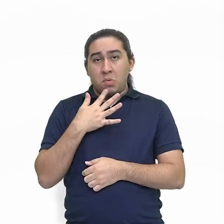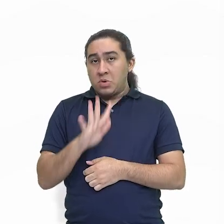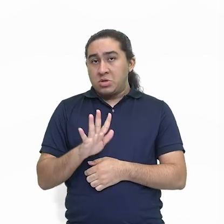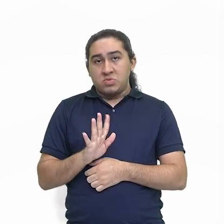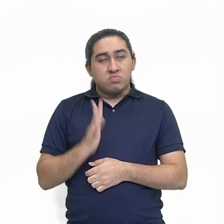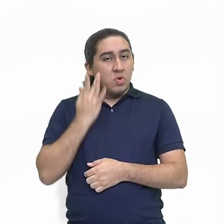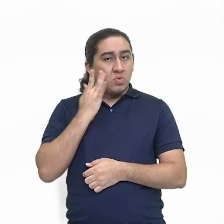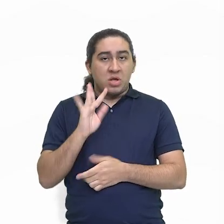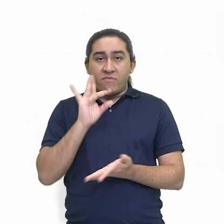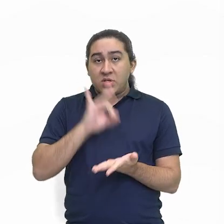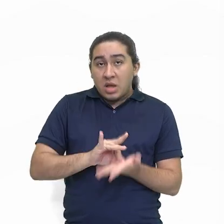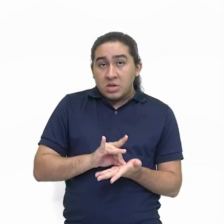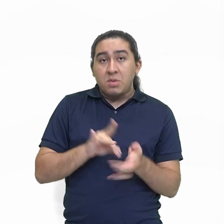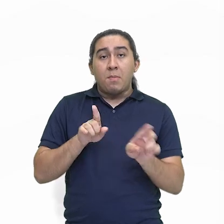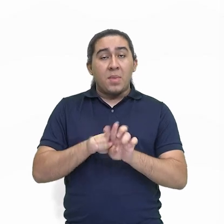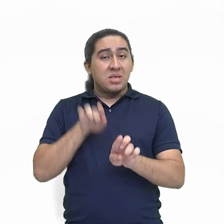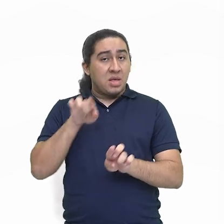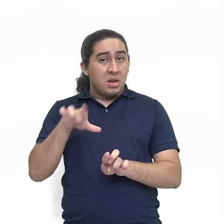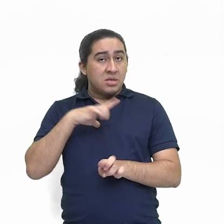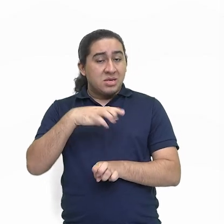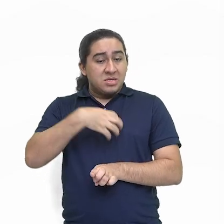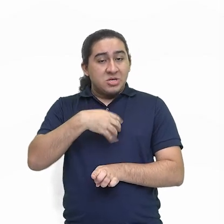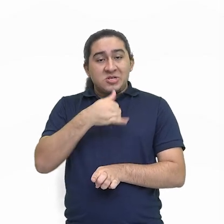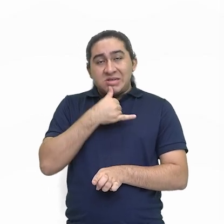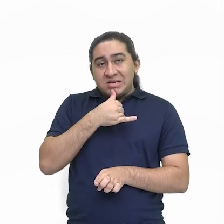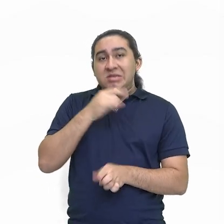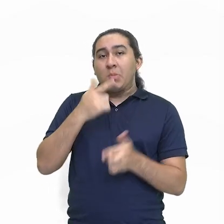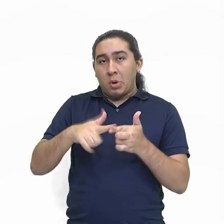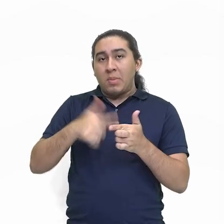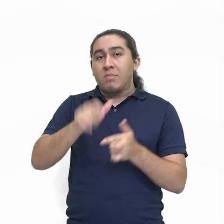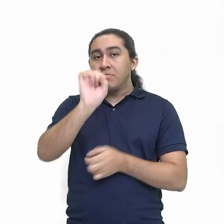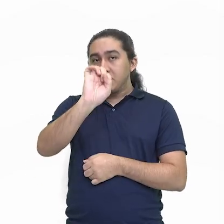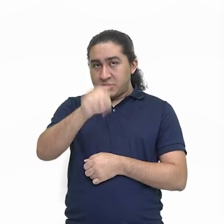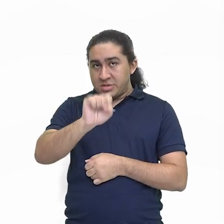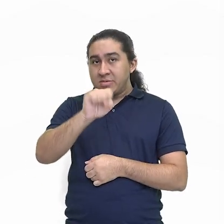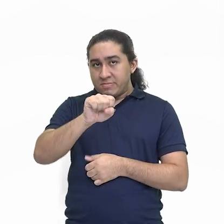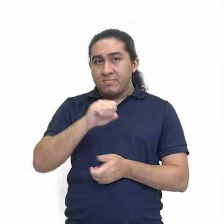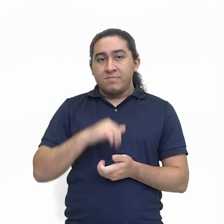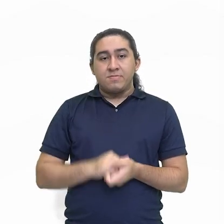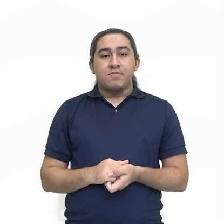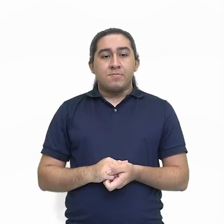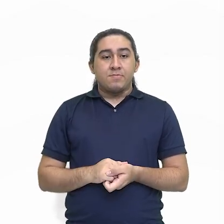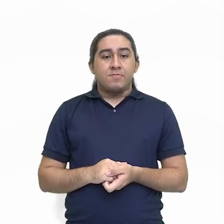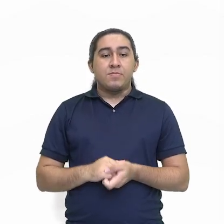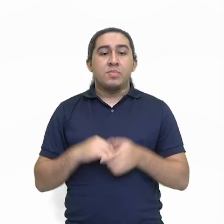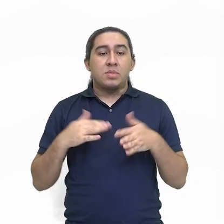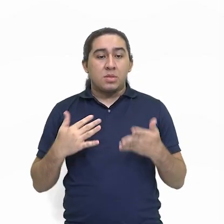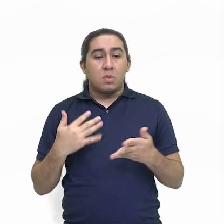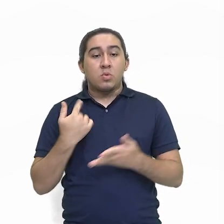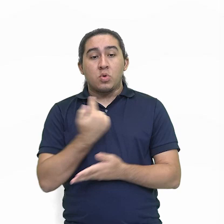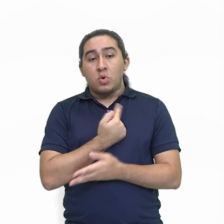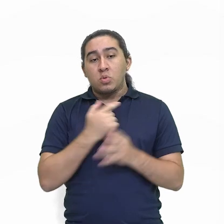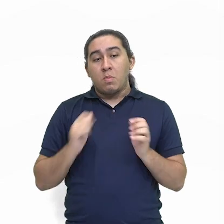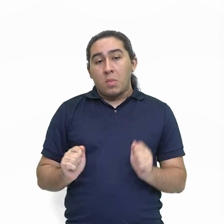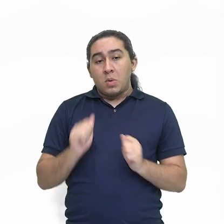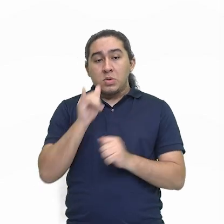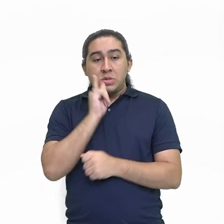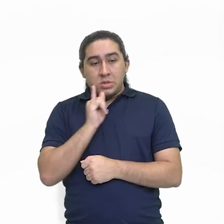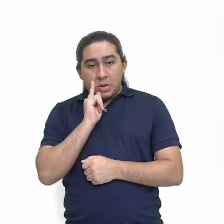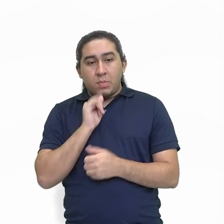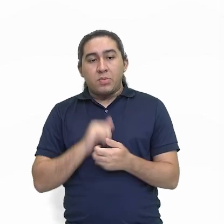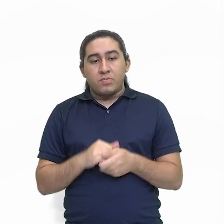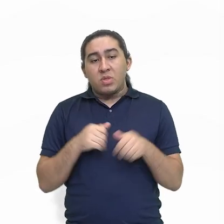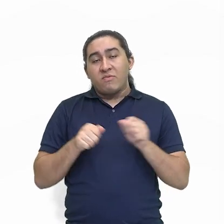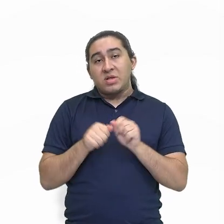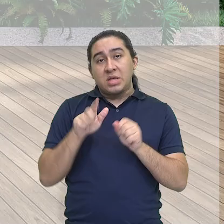saber de fato, mas que ela com certeza está passando, né? Então a gente pode fazer